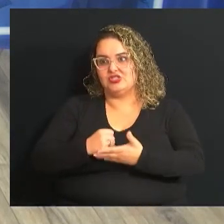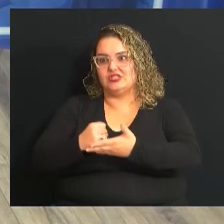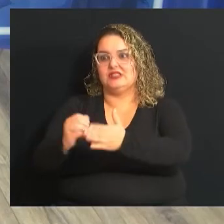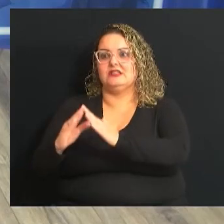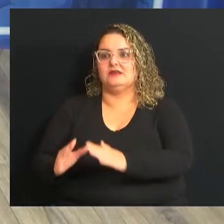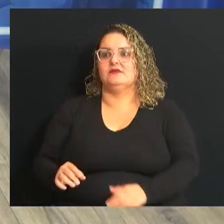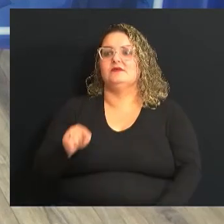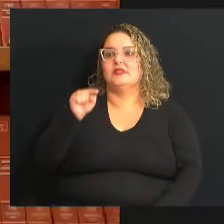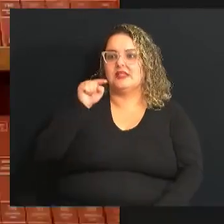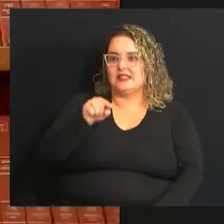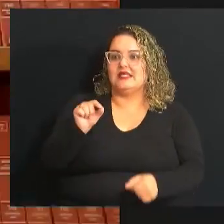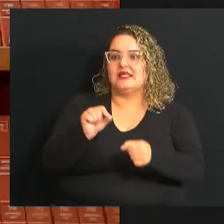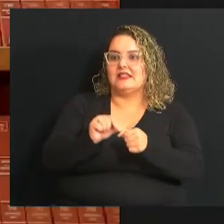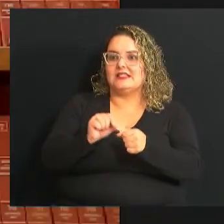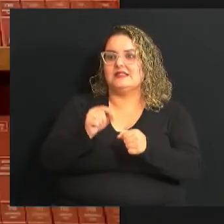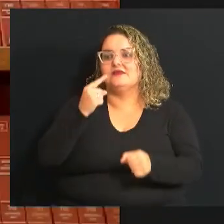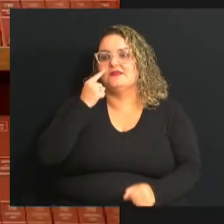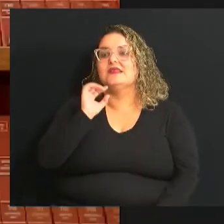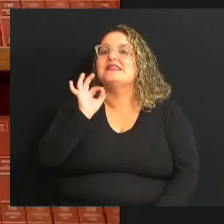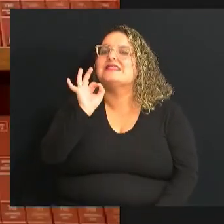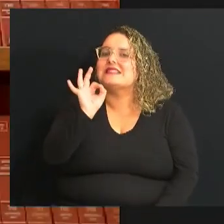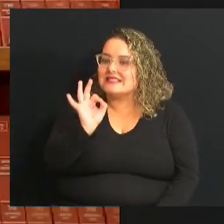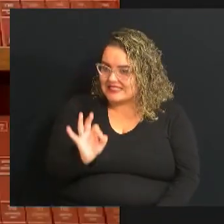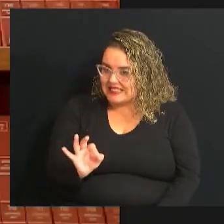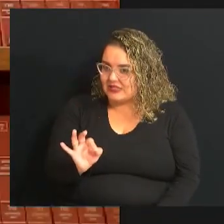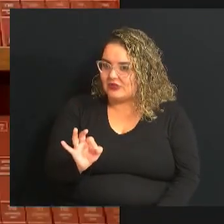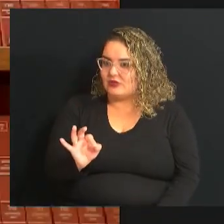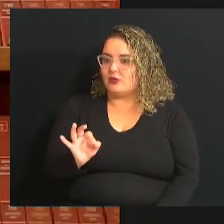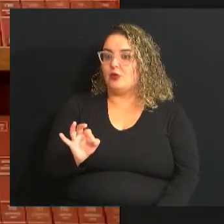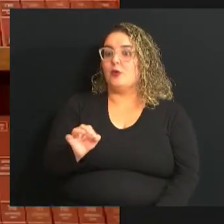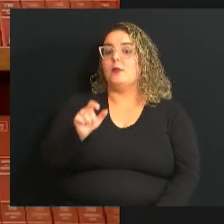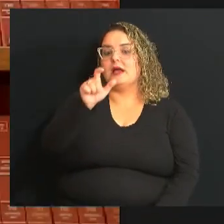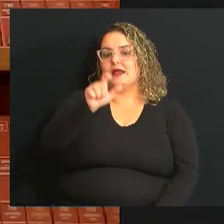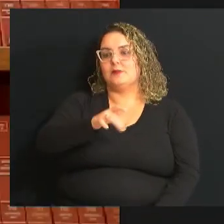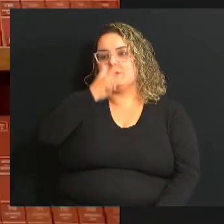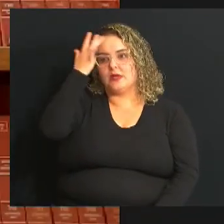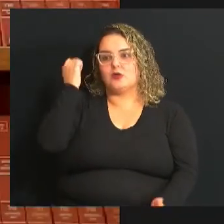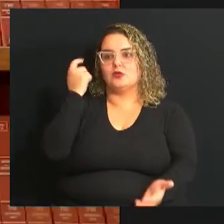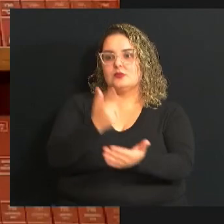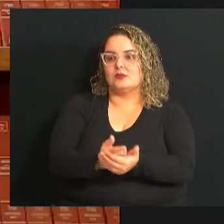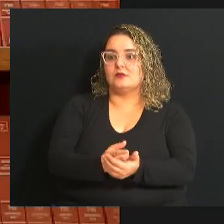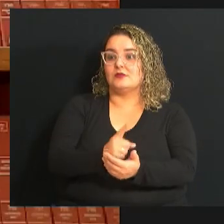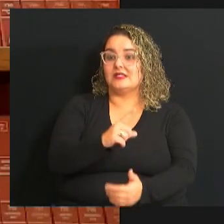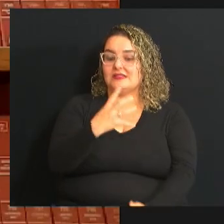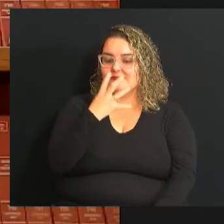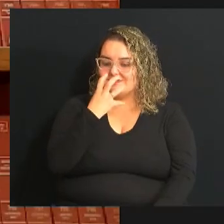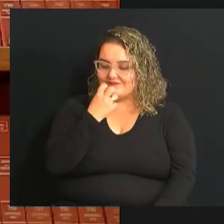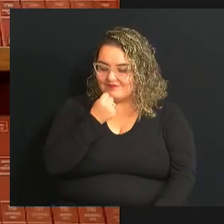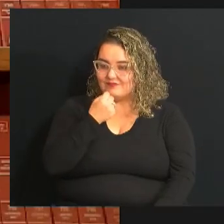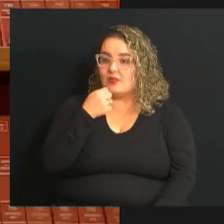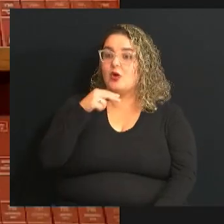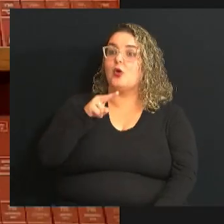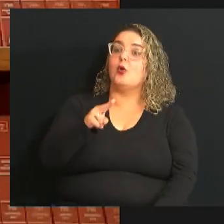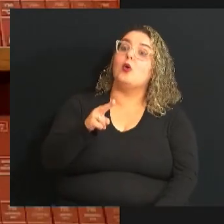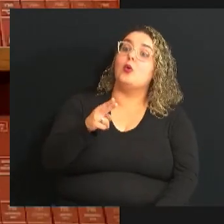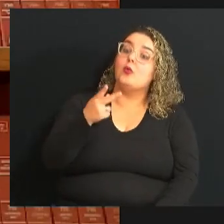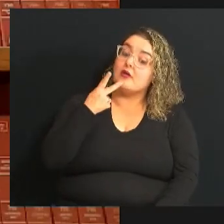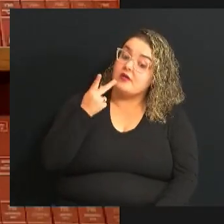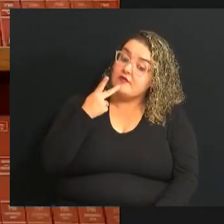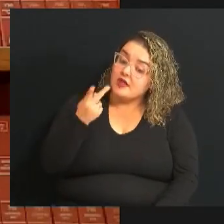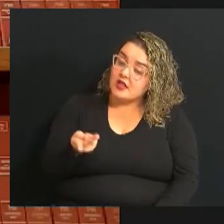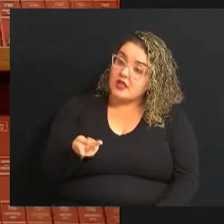durar até durar os estoques, né? Fica lá valendo enquanto tiver produto. Pode isso? Se tá na promoção,